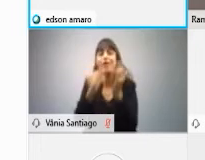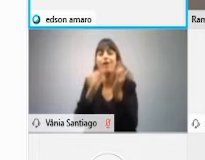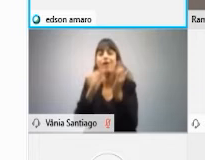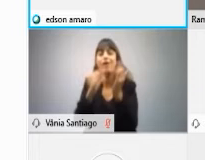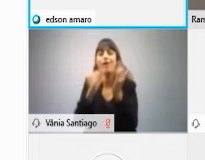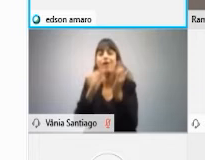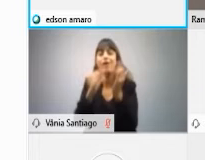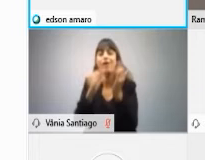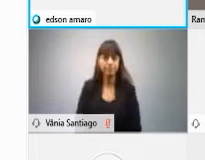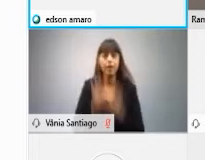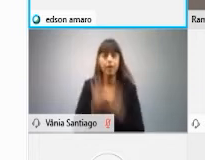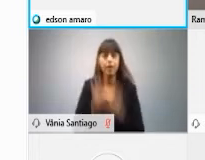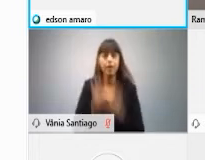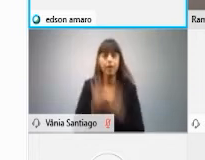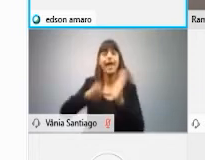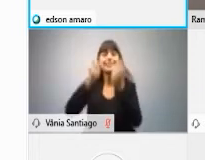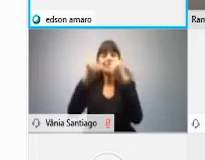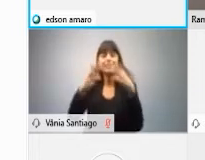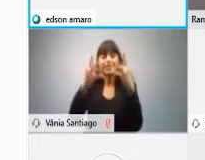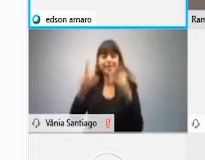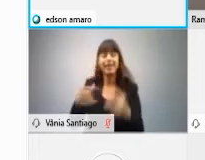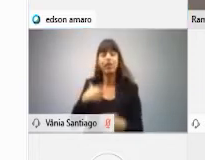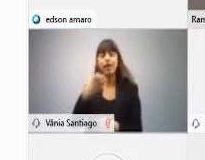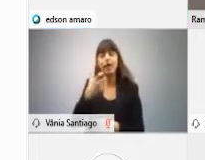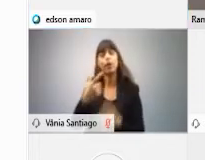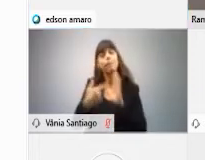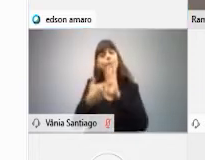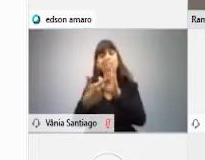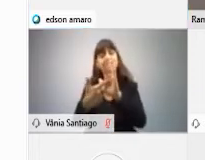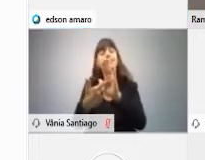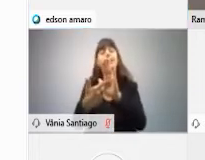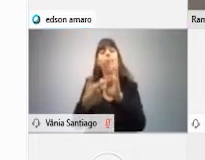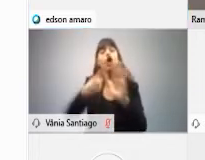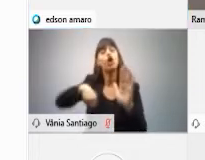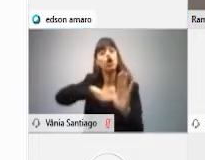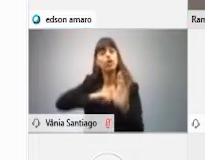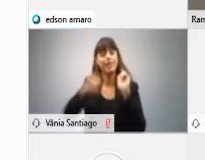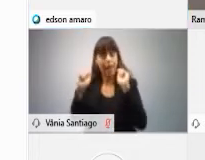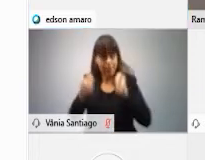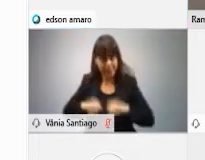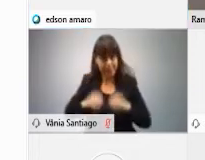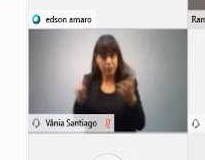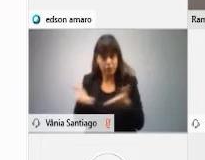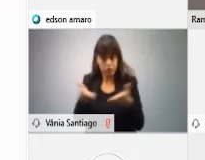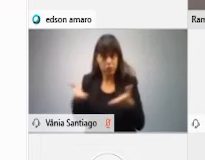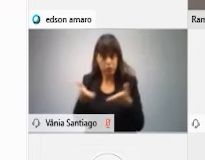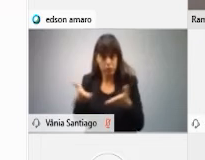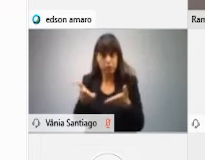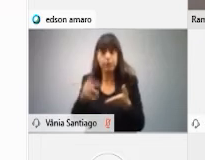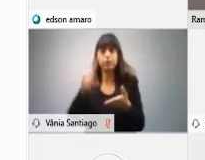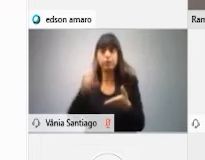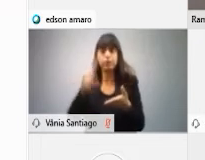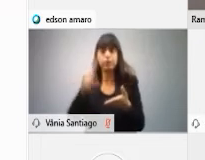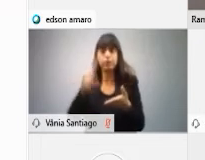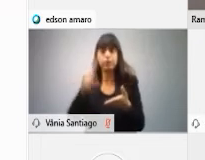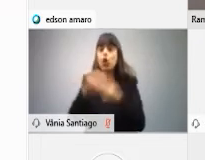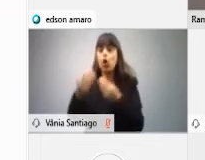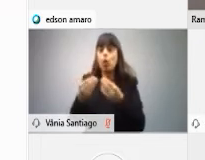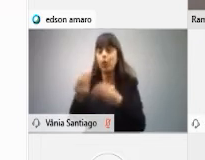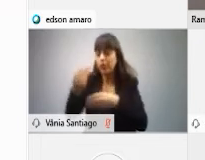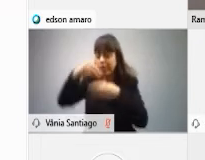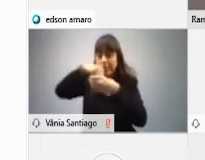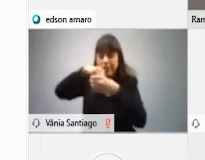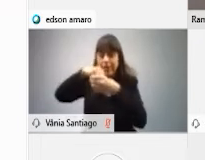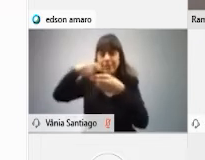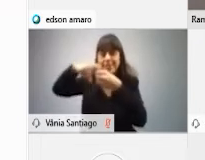coisas estão entrelaçadas. Então, a nossa capacidade hoje de processar a informação de estruturas de proteína, os nossos